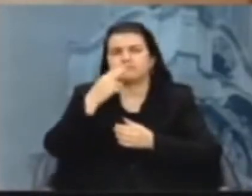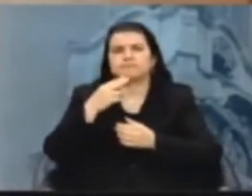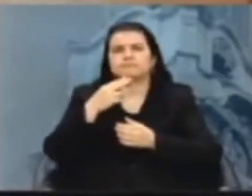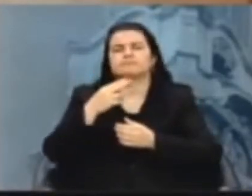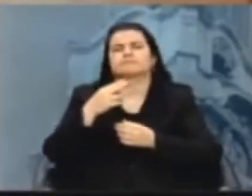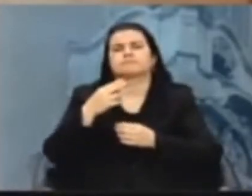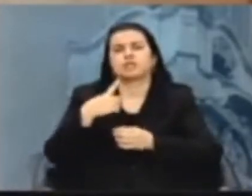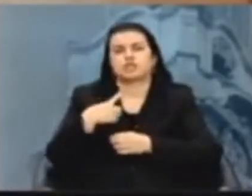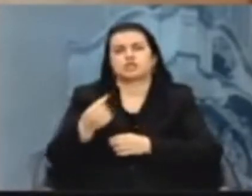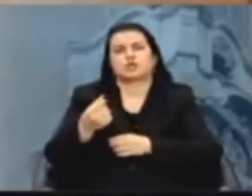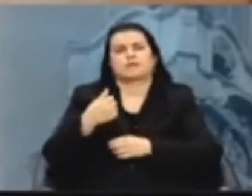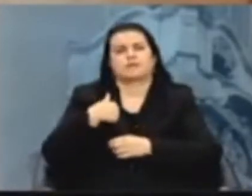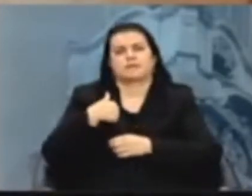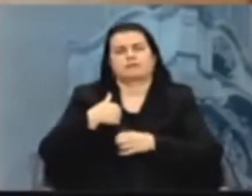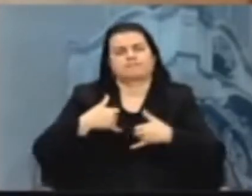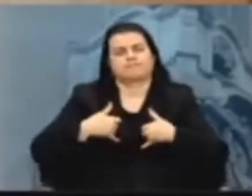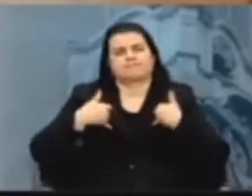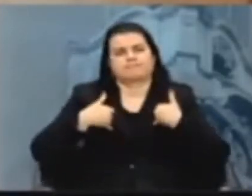para esta honrosa missão.